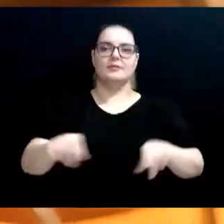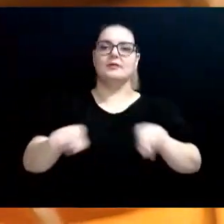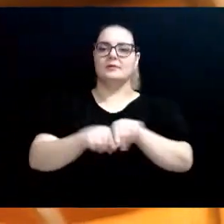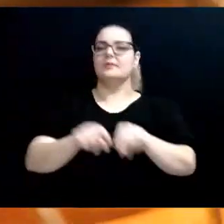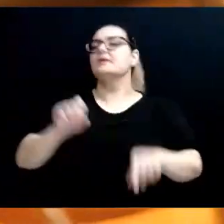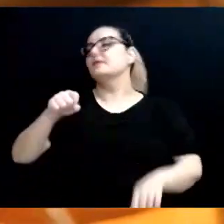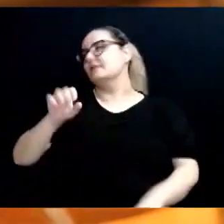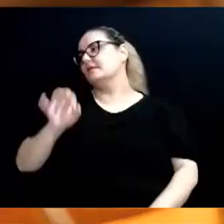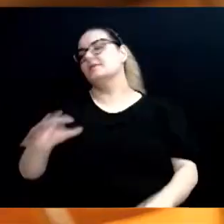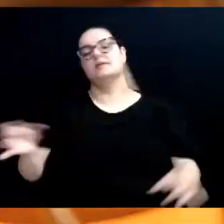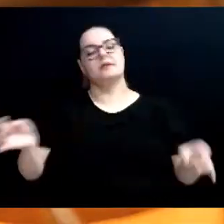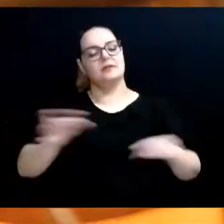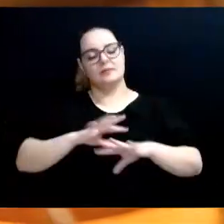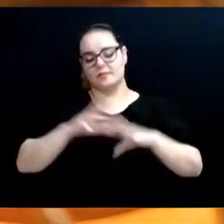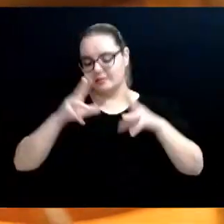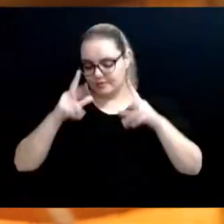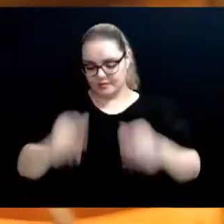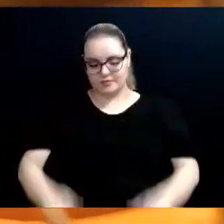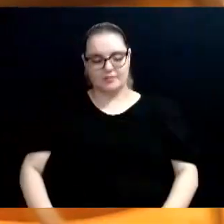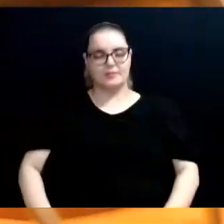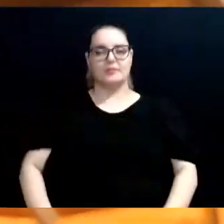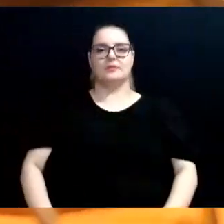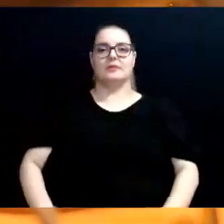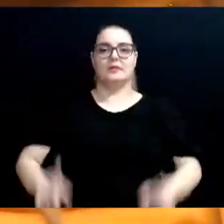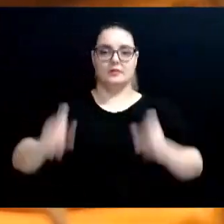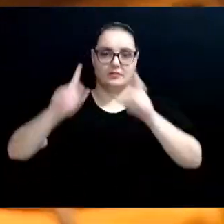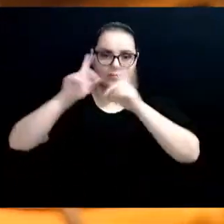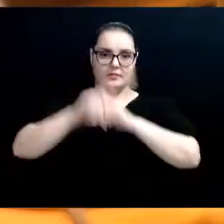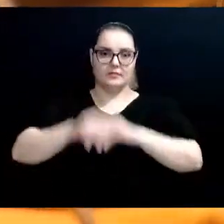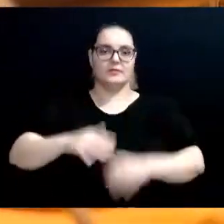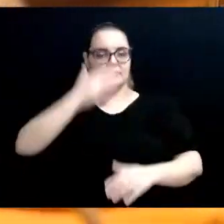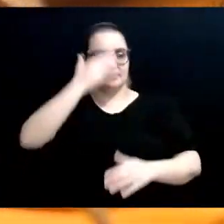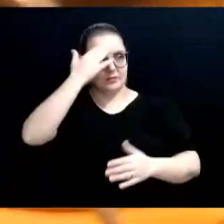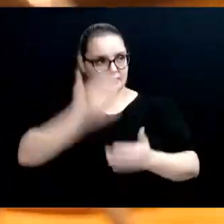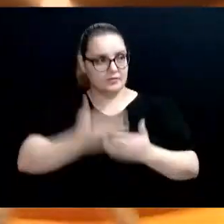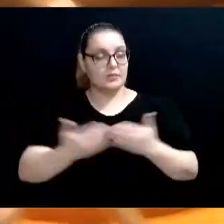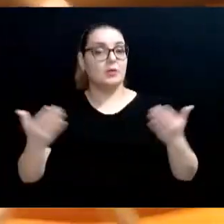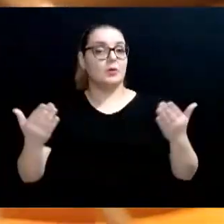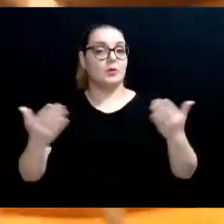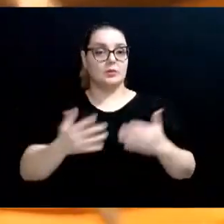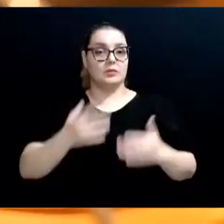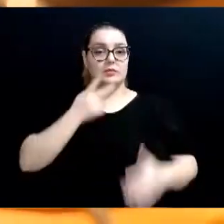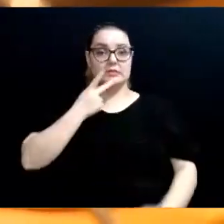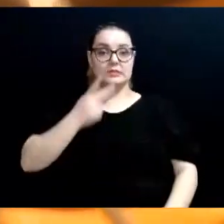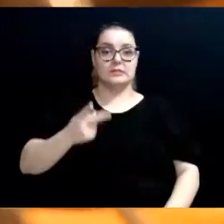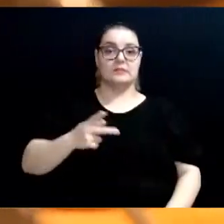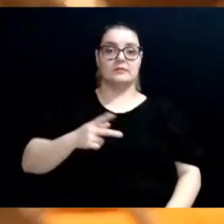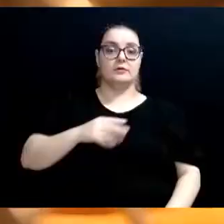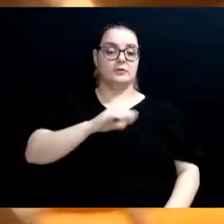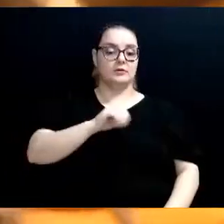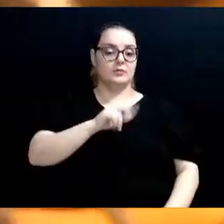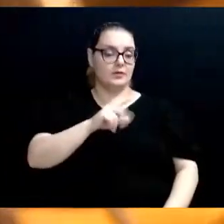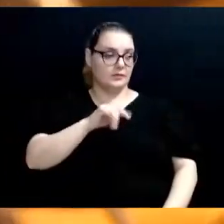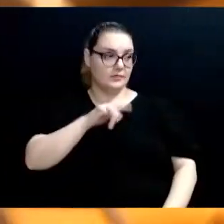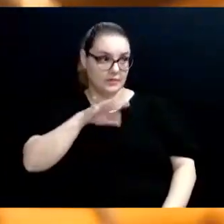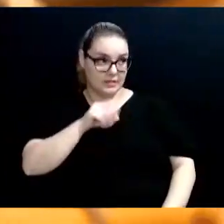pandemia, inclusive. Exatamente, passou tudo. Nós passamos bem apertado, foi bem difícil mesmo. E hoje, você